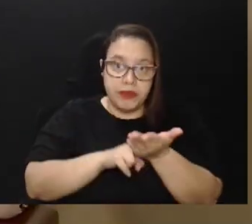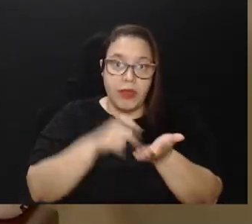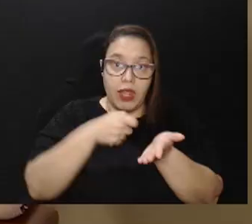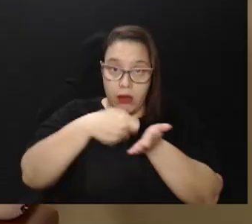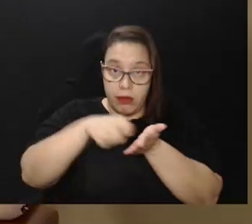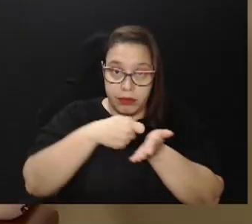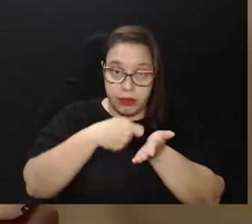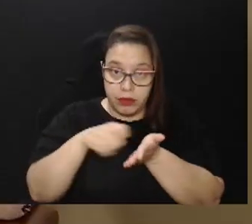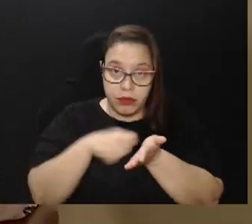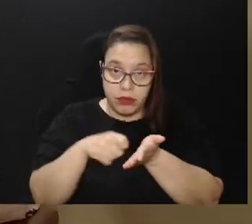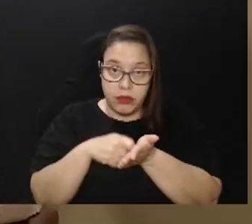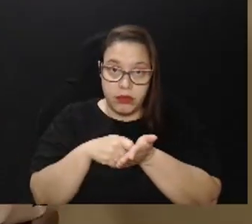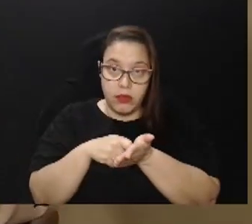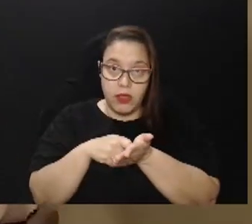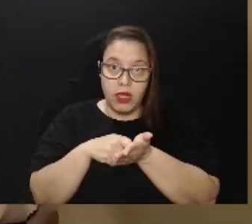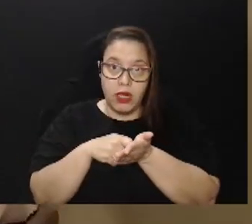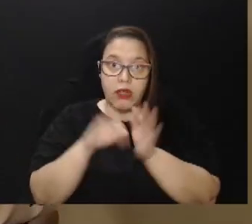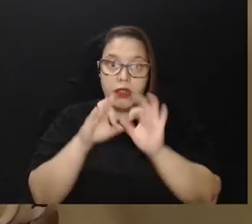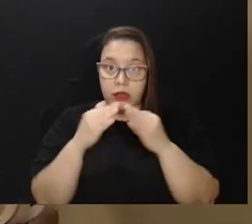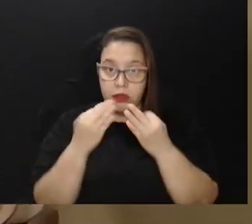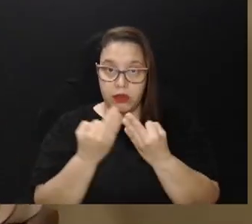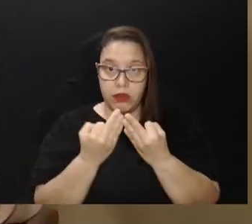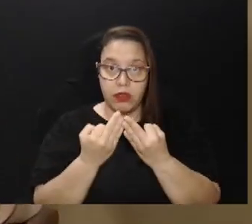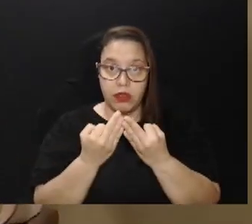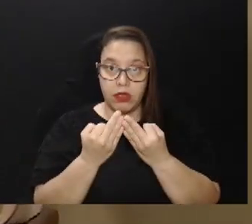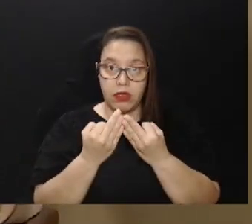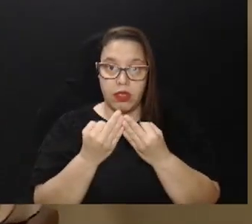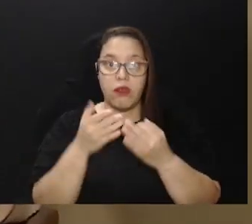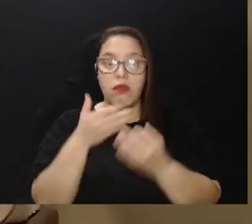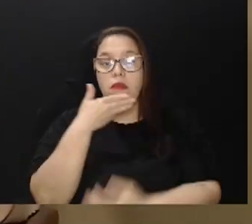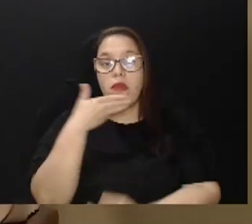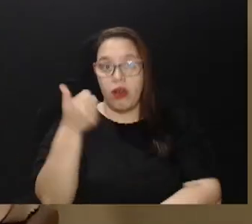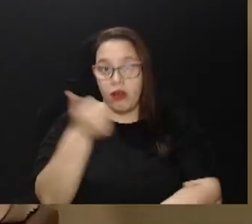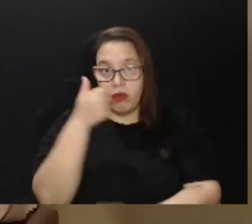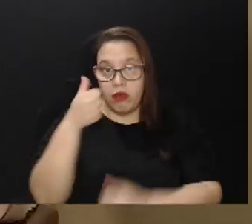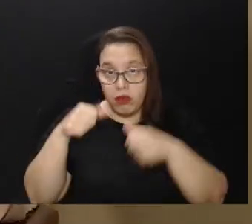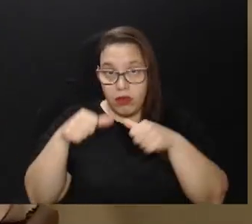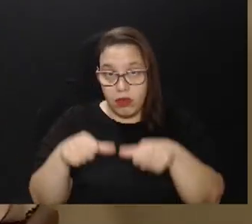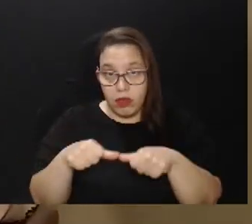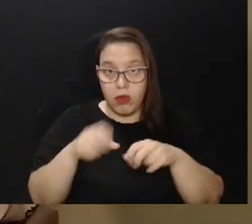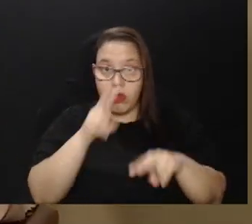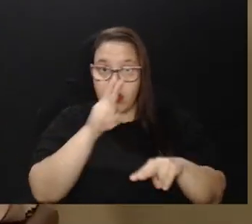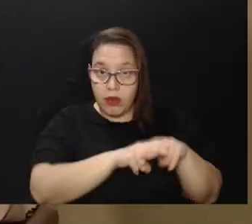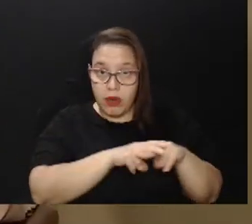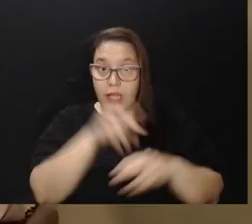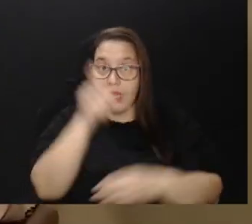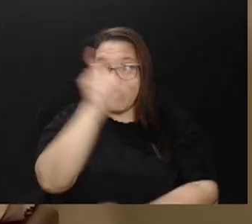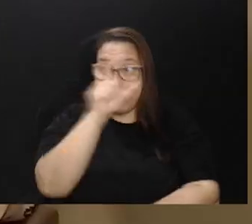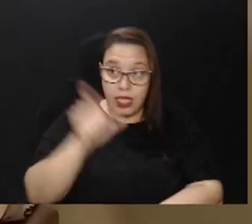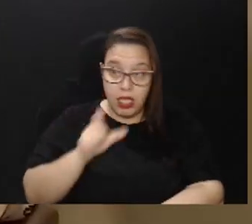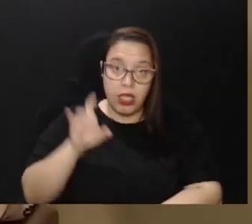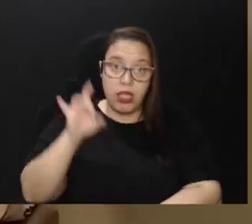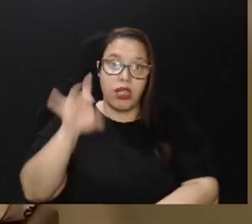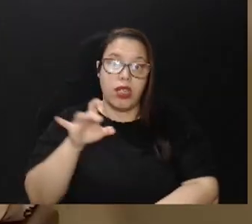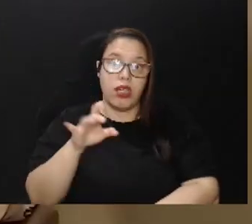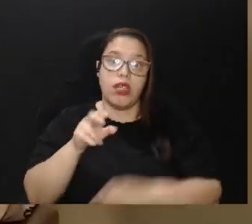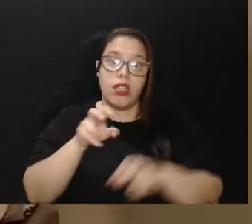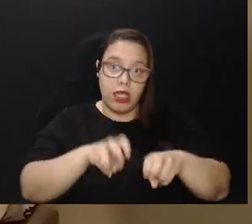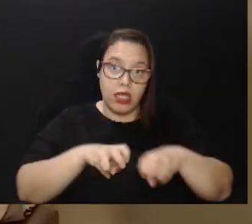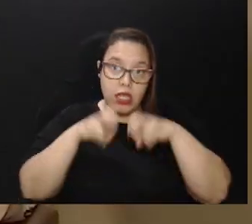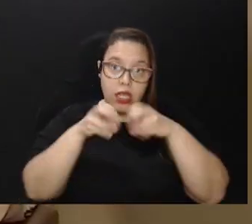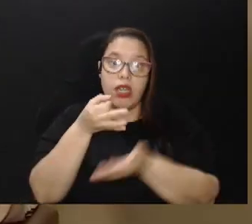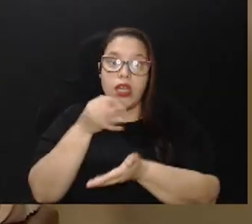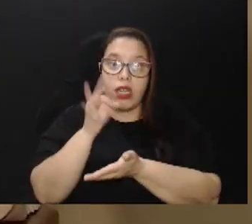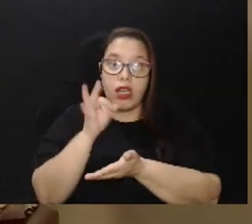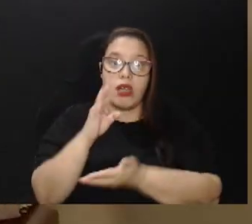para uma família que era preferível estar numa prisão na Itália do que numa fazenda de café no